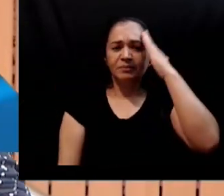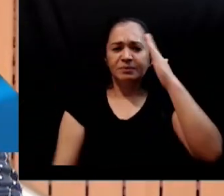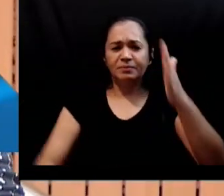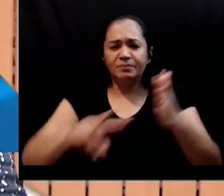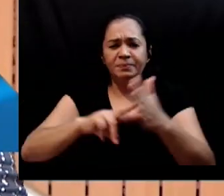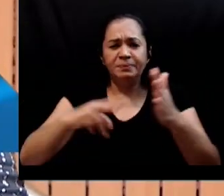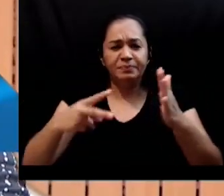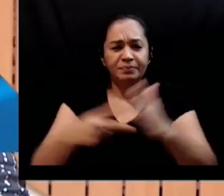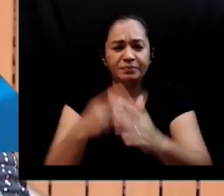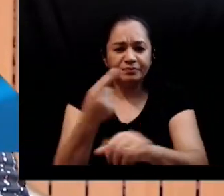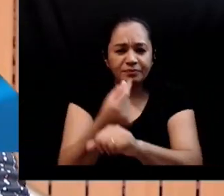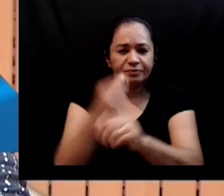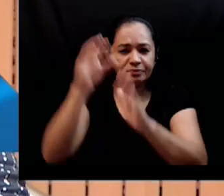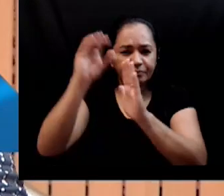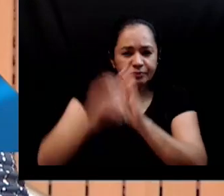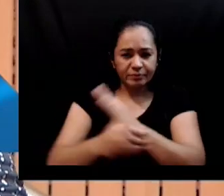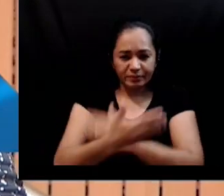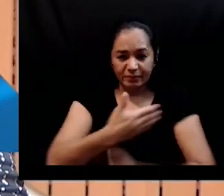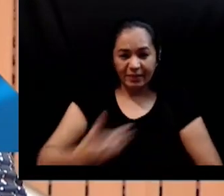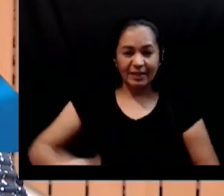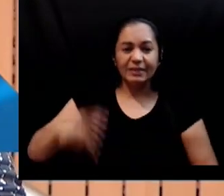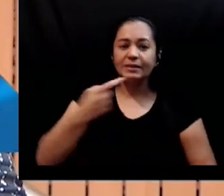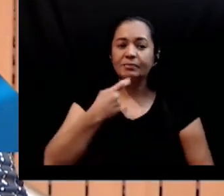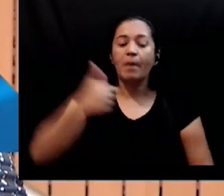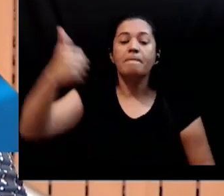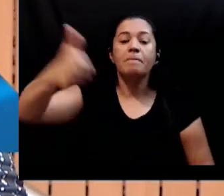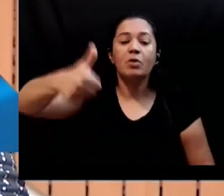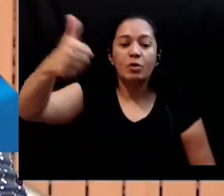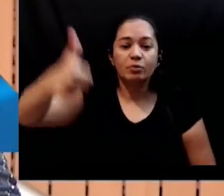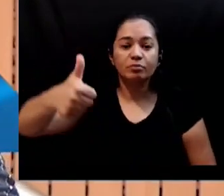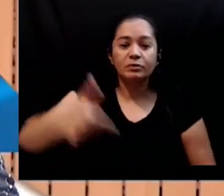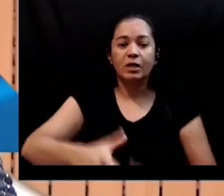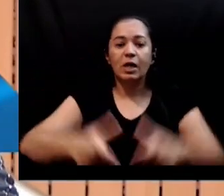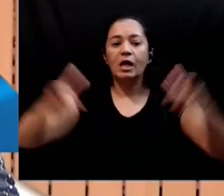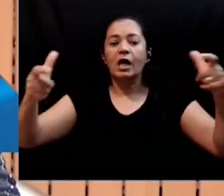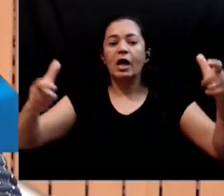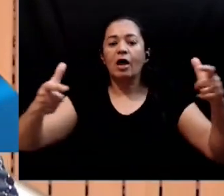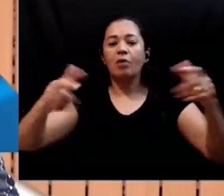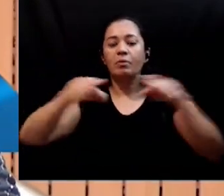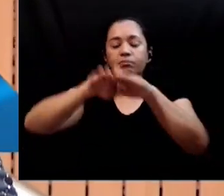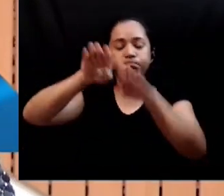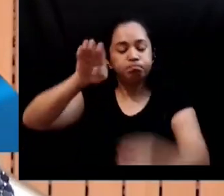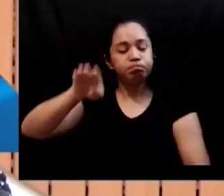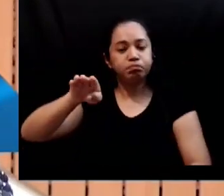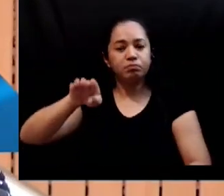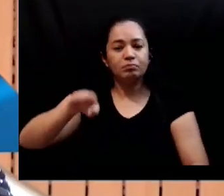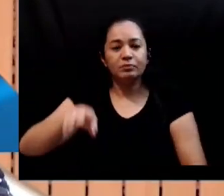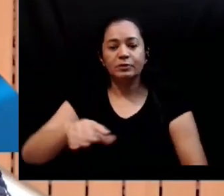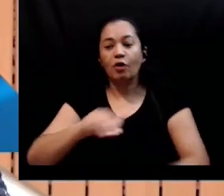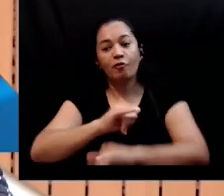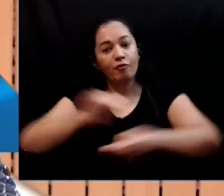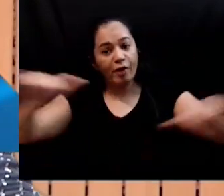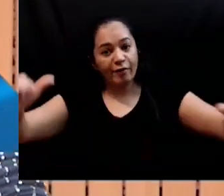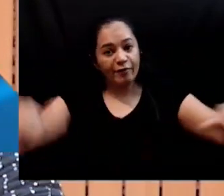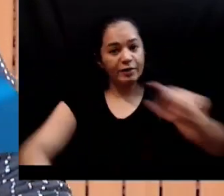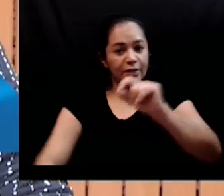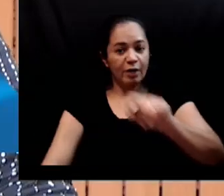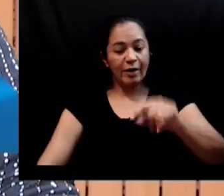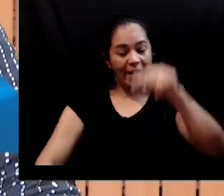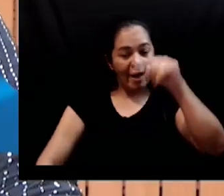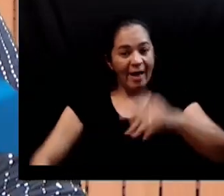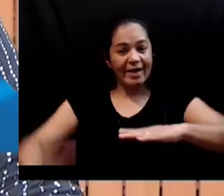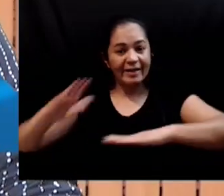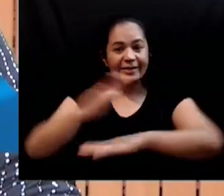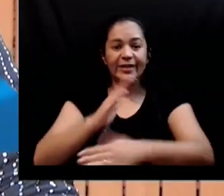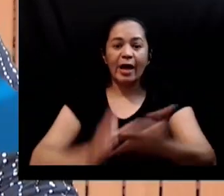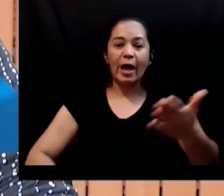aqui na cidade de Campinas? Primeiro, aumento da desigualdade. Quero lembrar que essa casa aprovou o aumento do